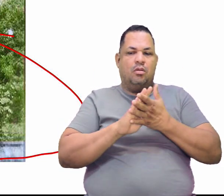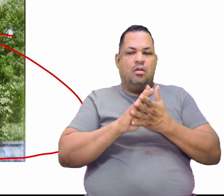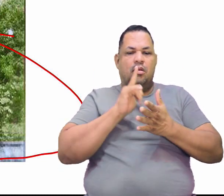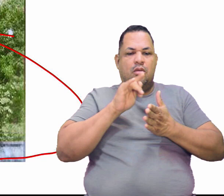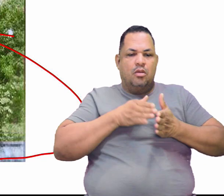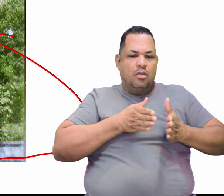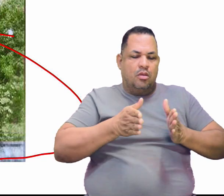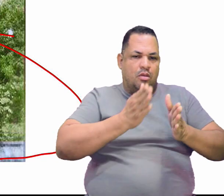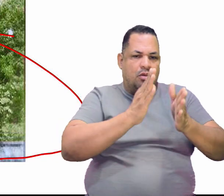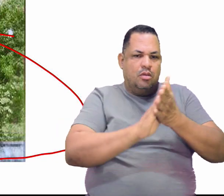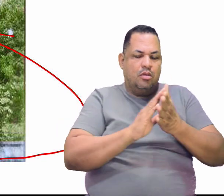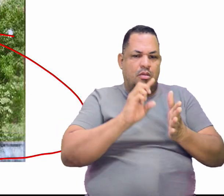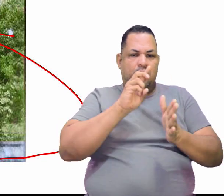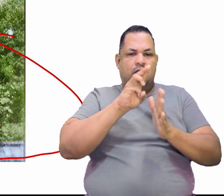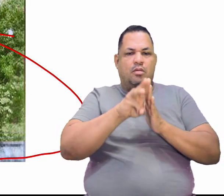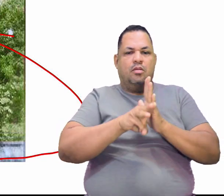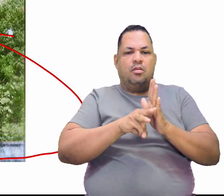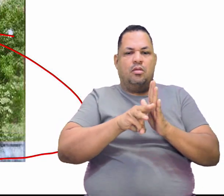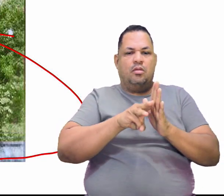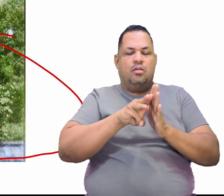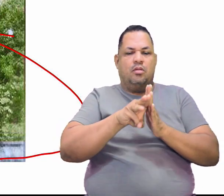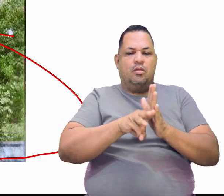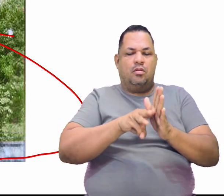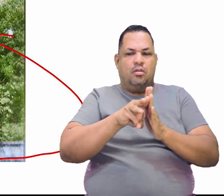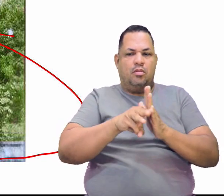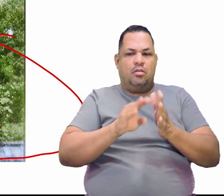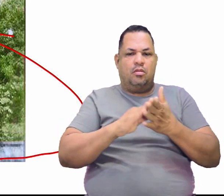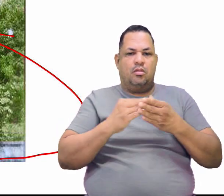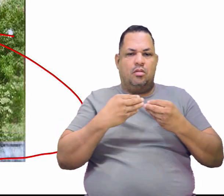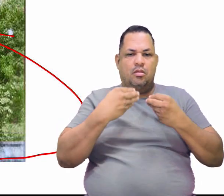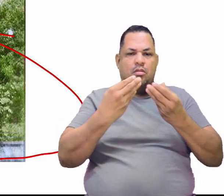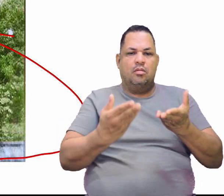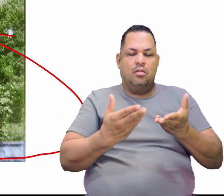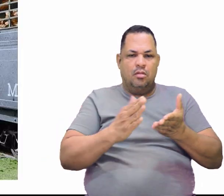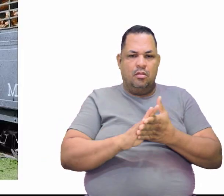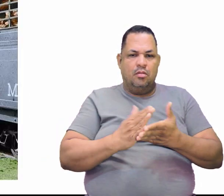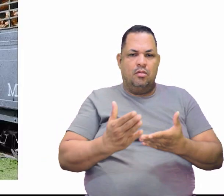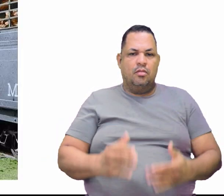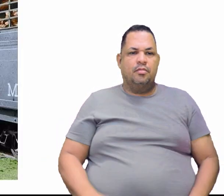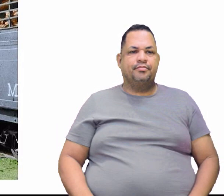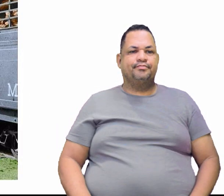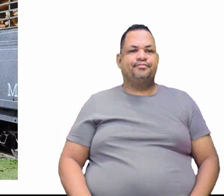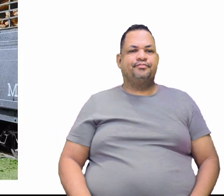pequeno, então dava muito bem para atender ali a comunidade.